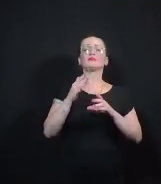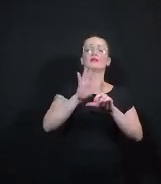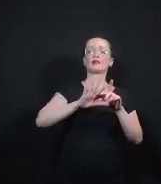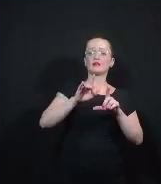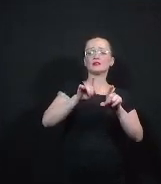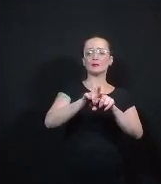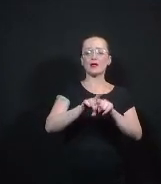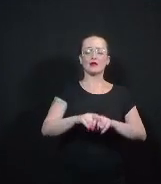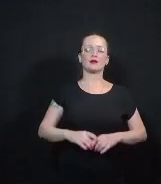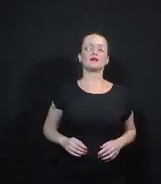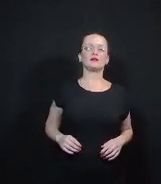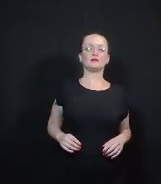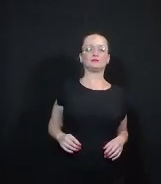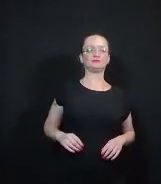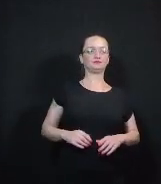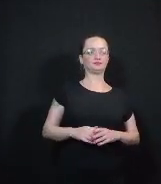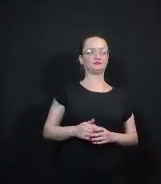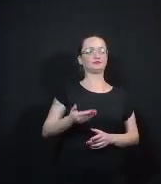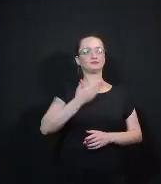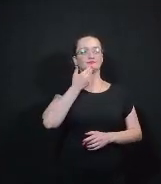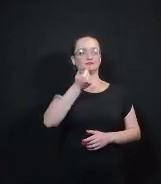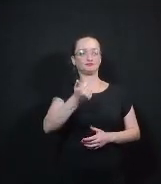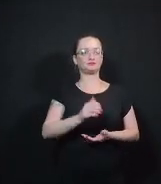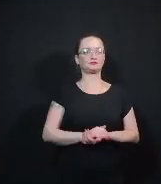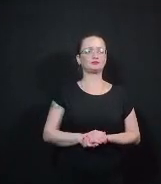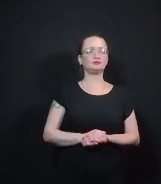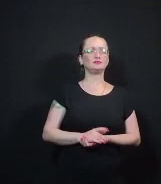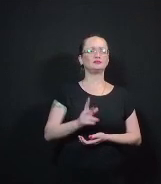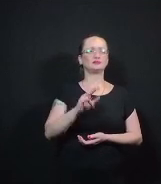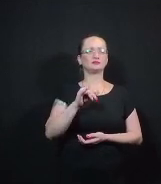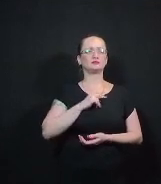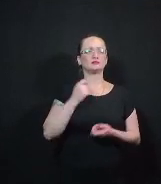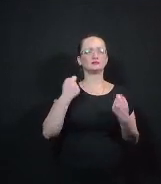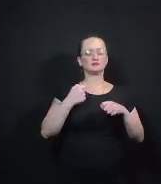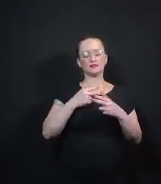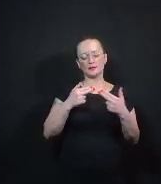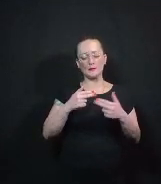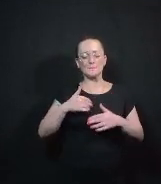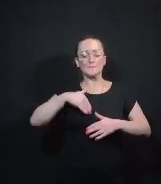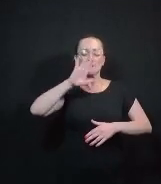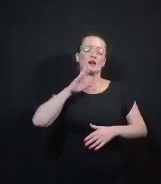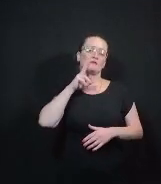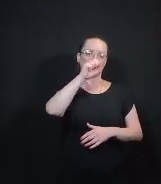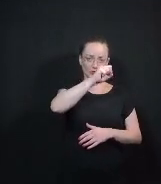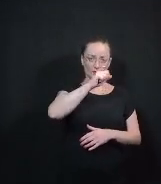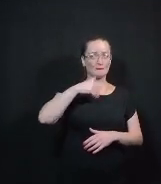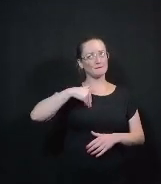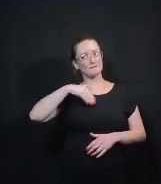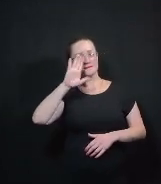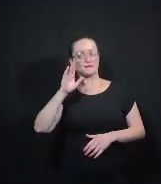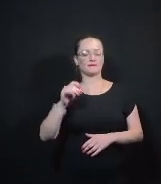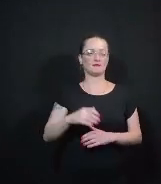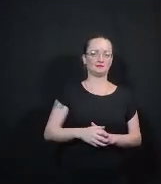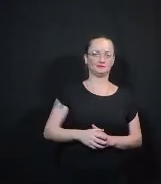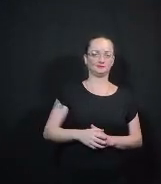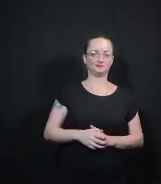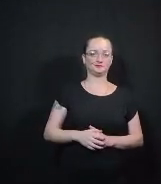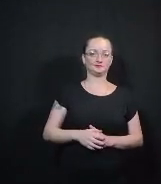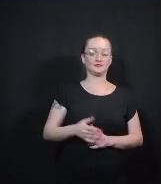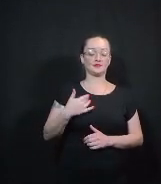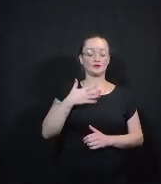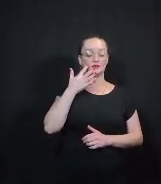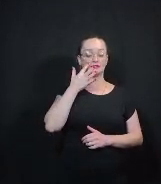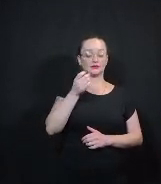também. Minora o problema. A gente vai precisar de medidas mais radicais, muito mais radicais. E eu chamo